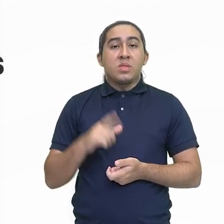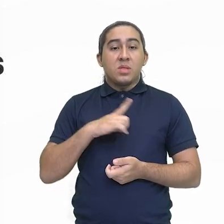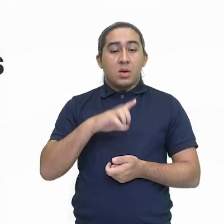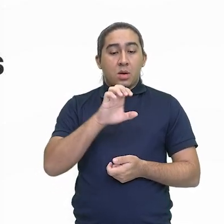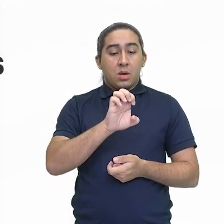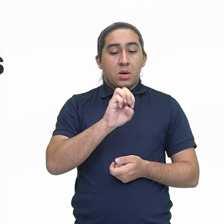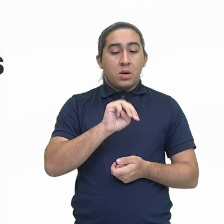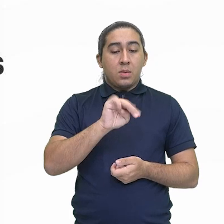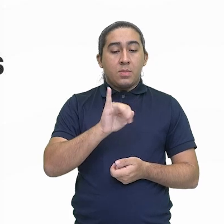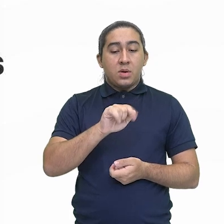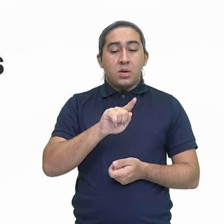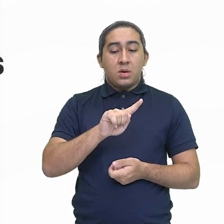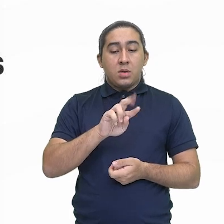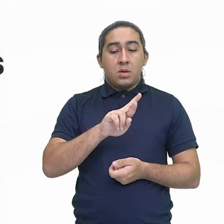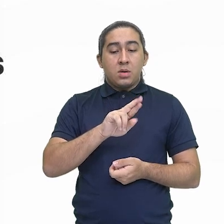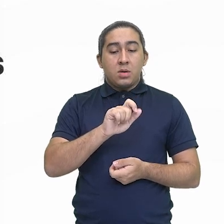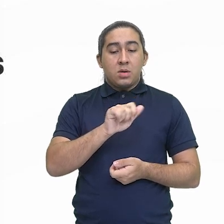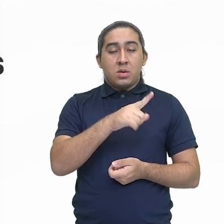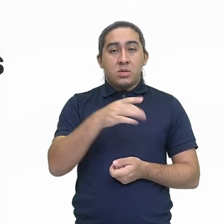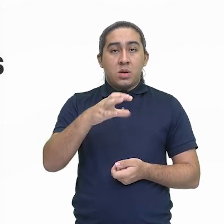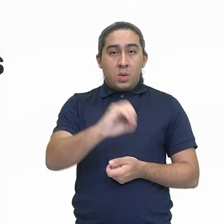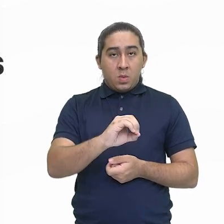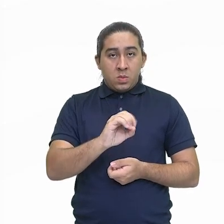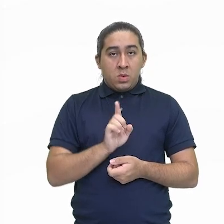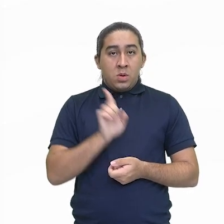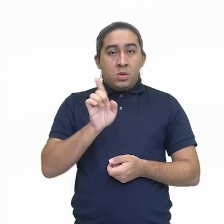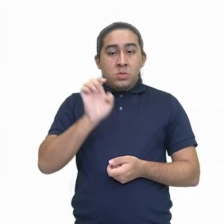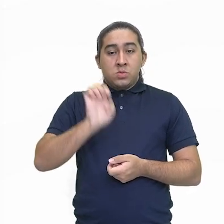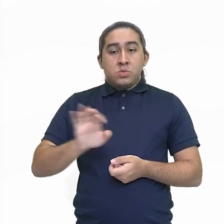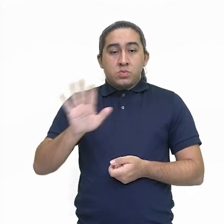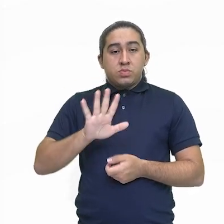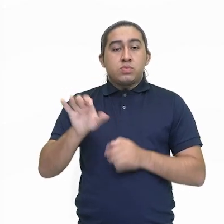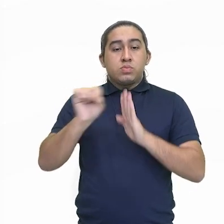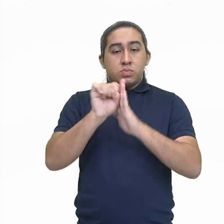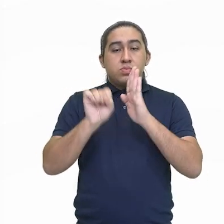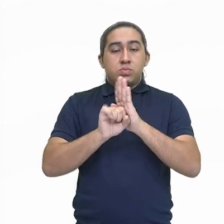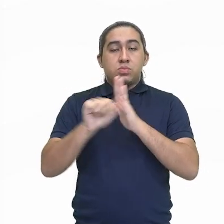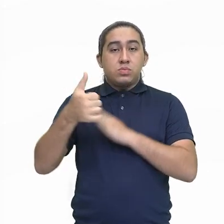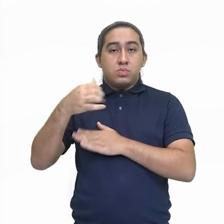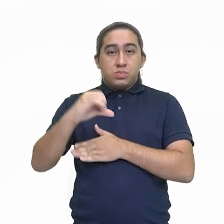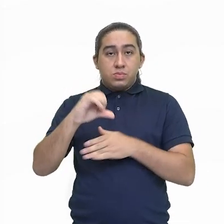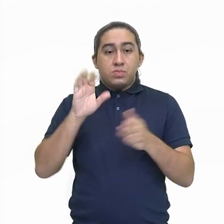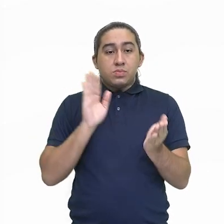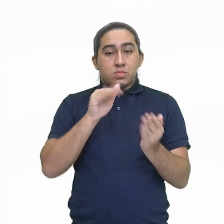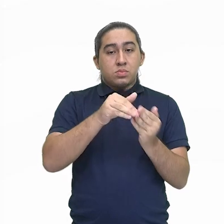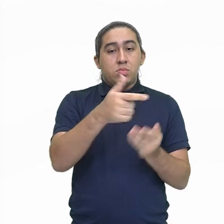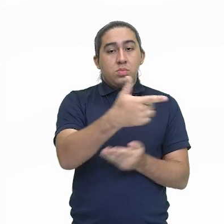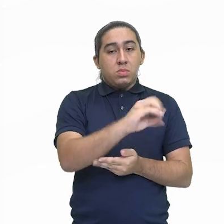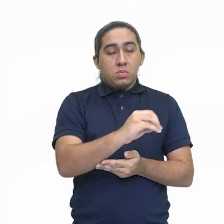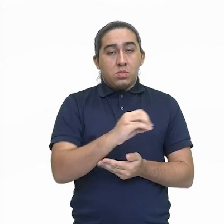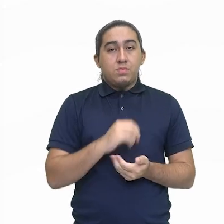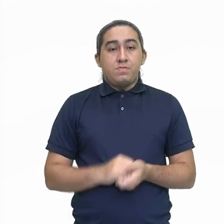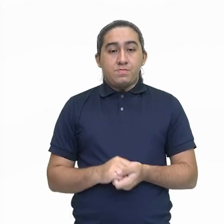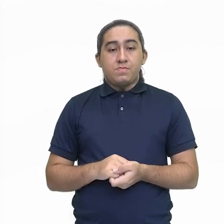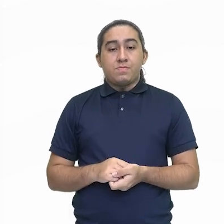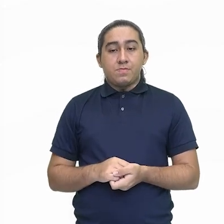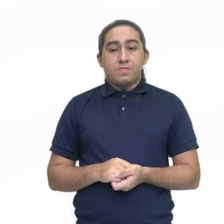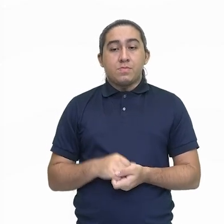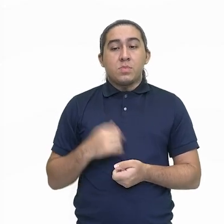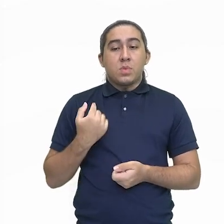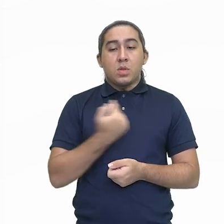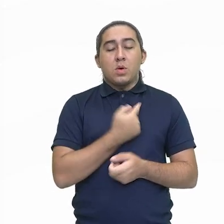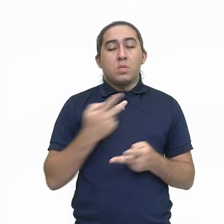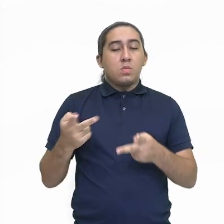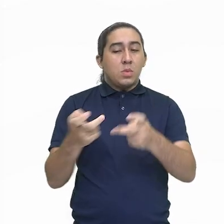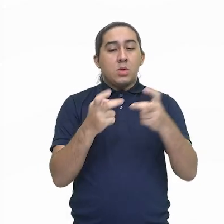saída ali dos europeus durante os séculos 19 e 20, né? E aí nós vimos isso